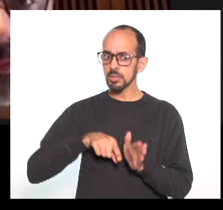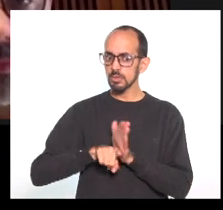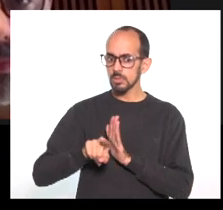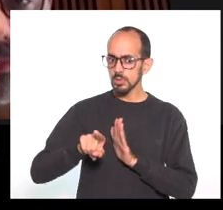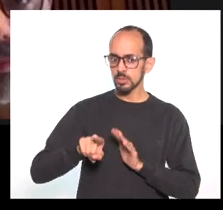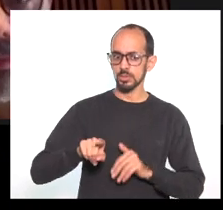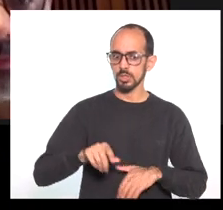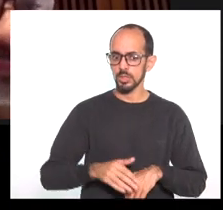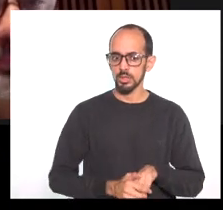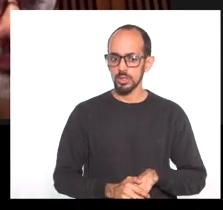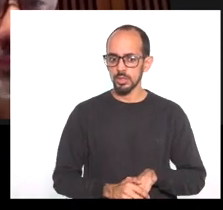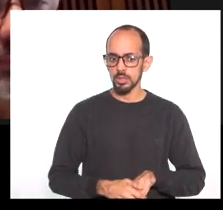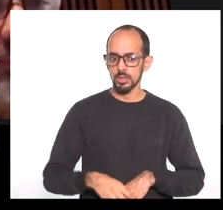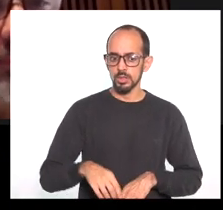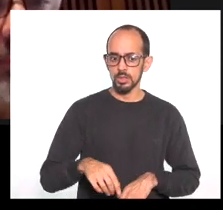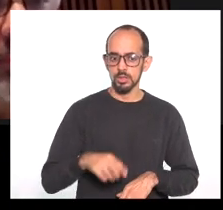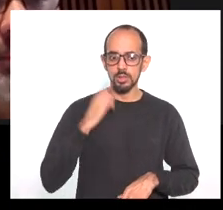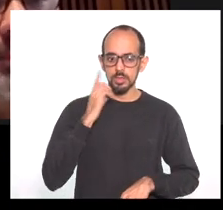Deputado Márcio Pacheco.